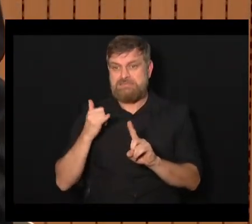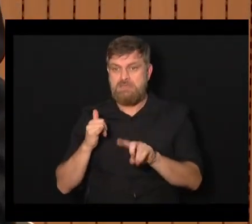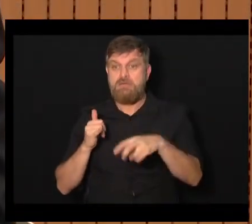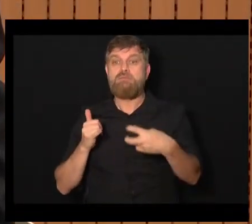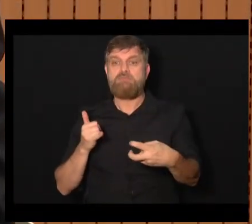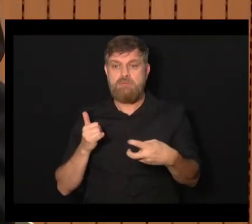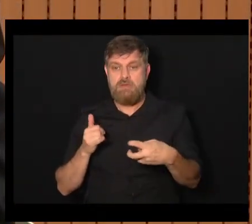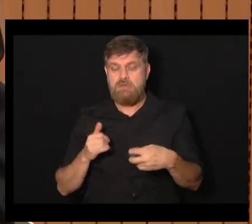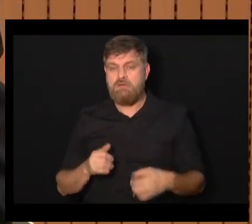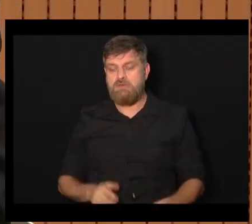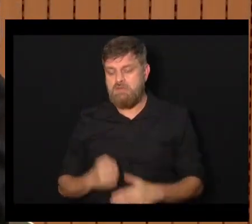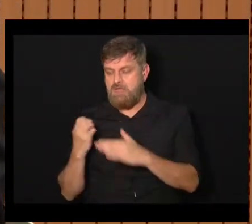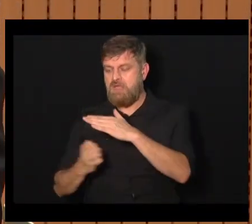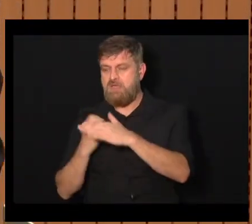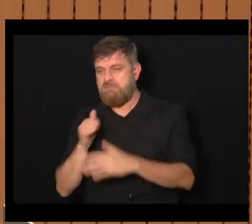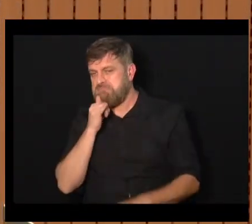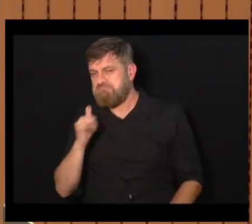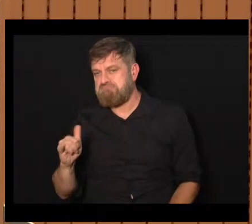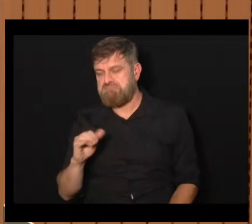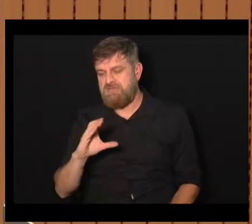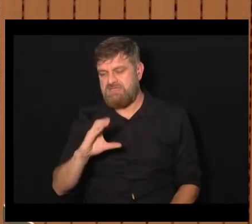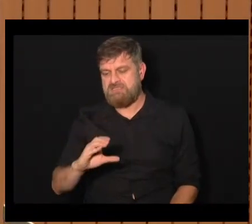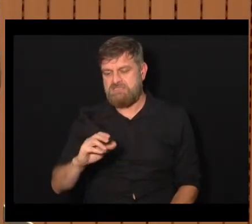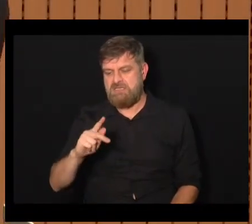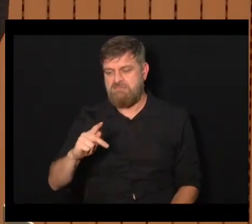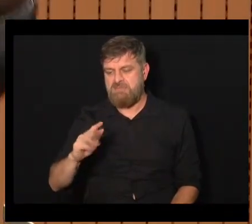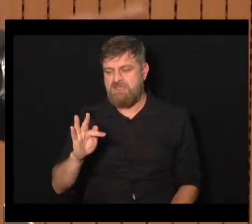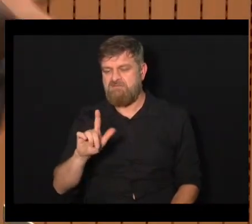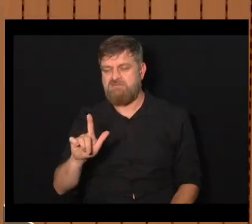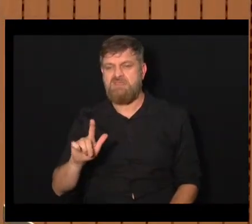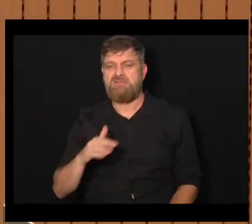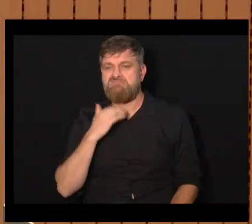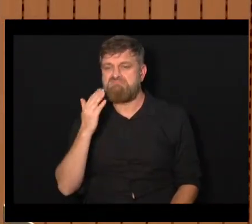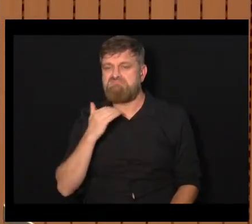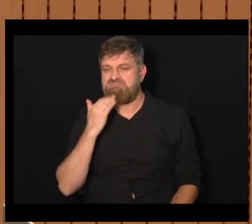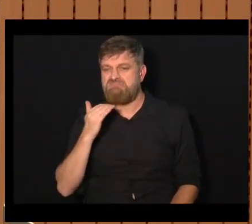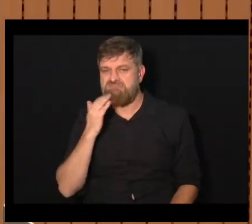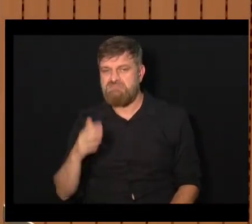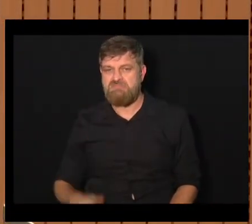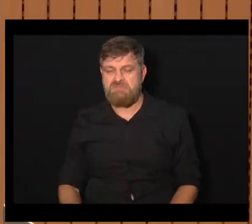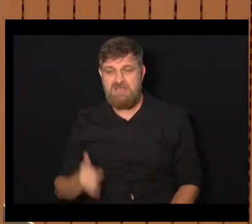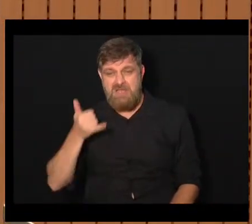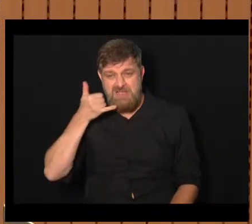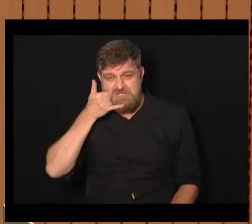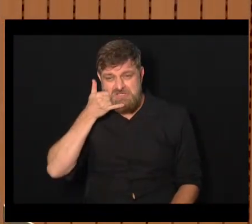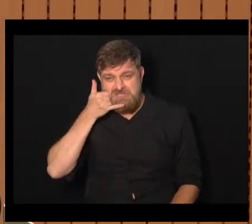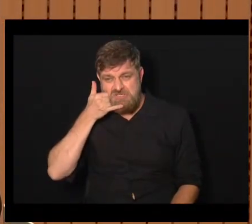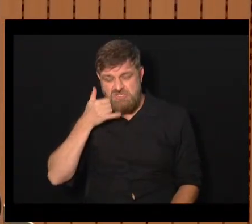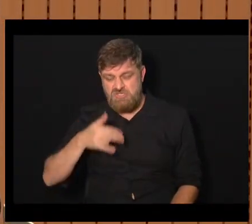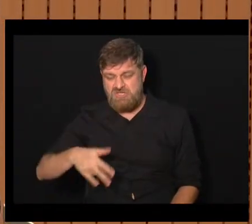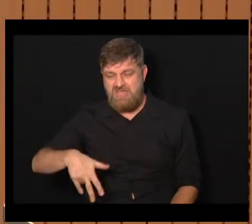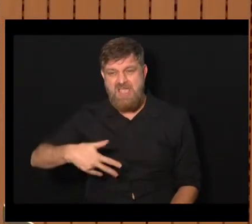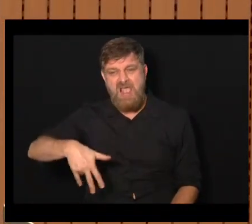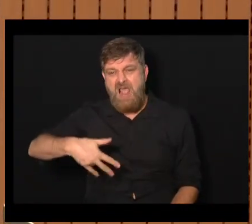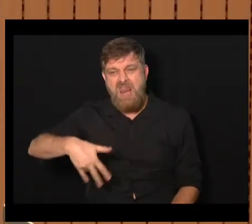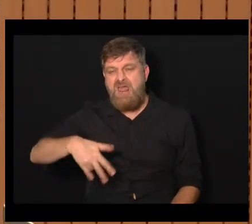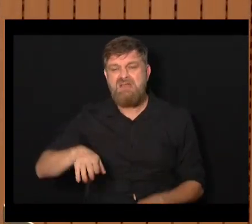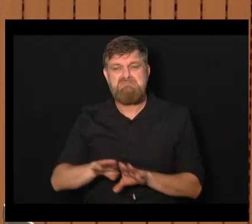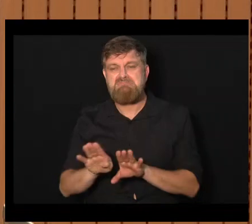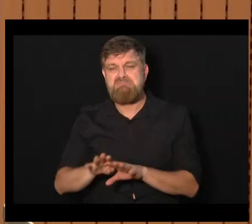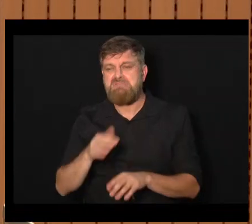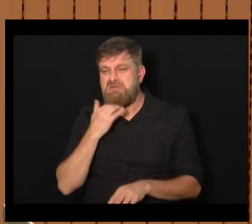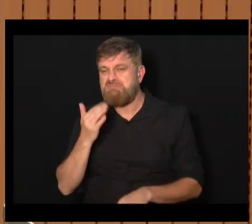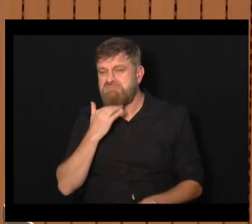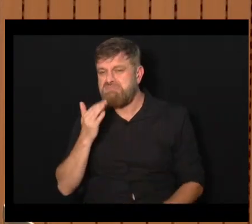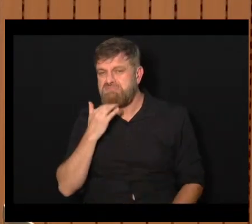com a CPFL, não acontece nada com a TIM, não acontece nada com a Claro, e nós temos que começar a tomar